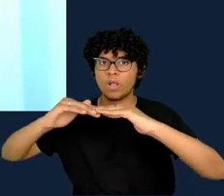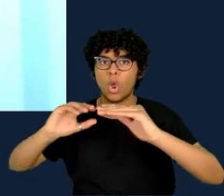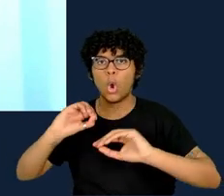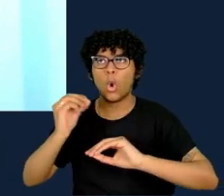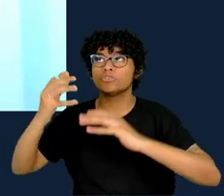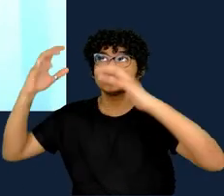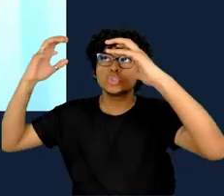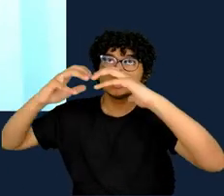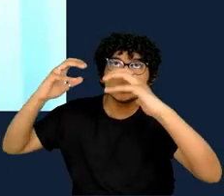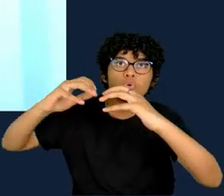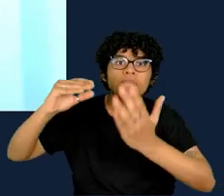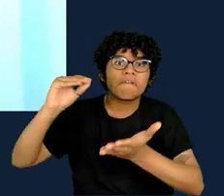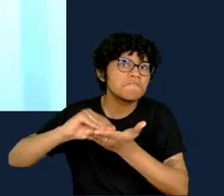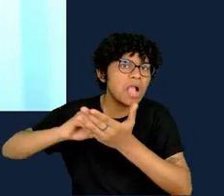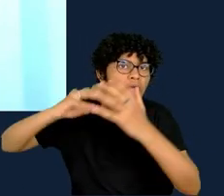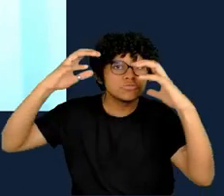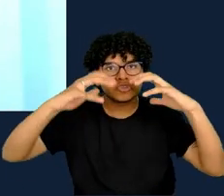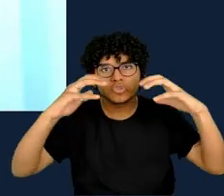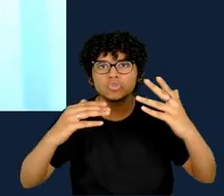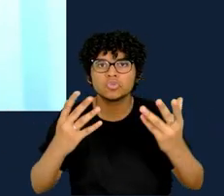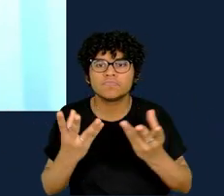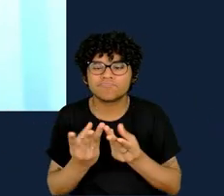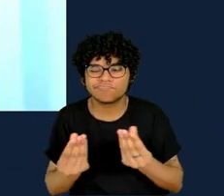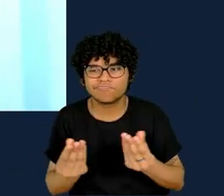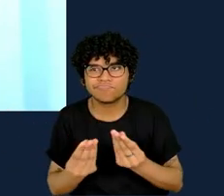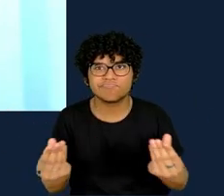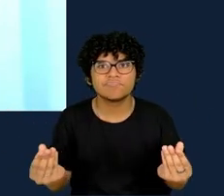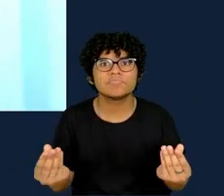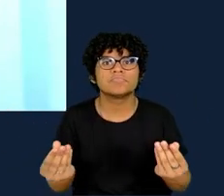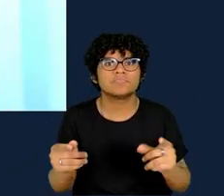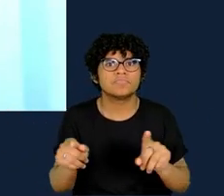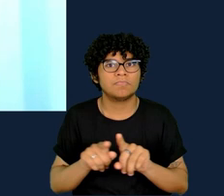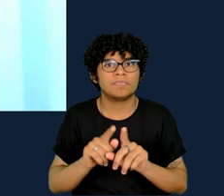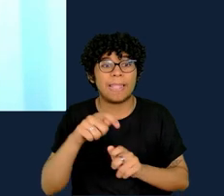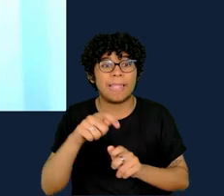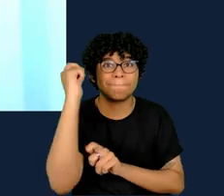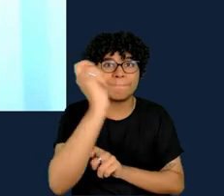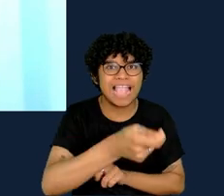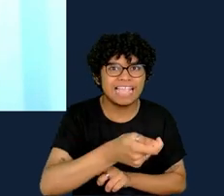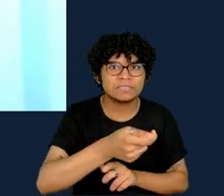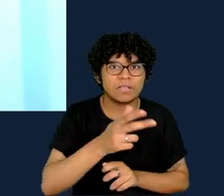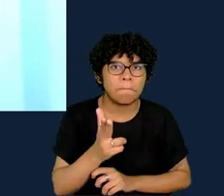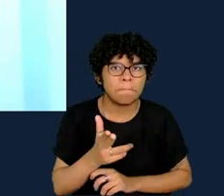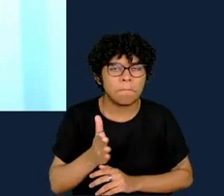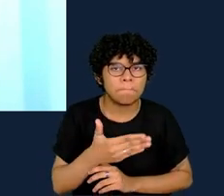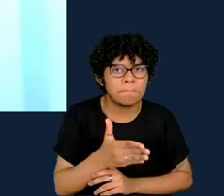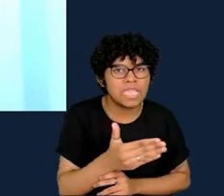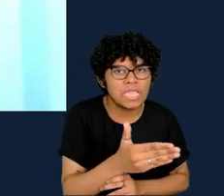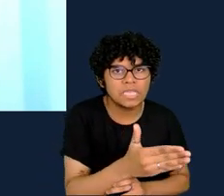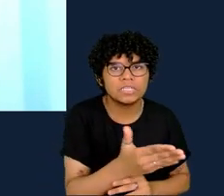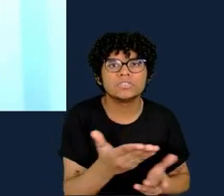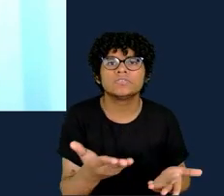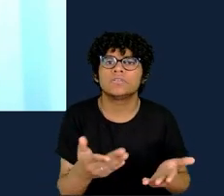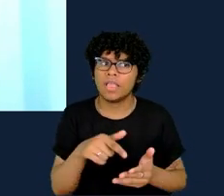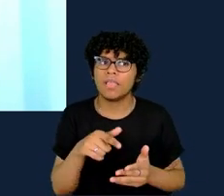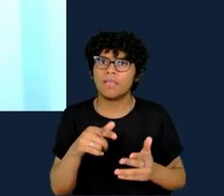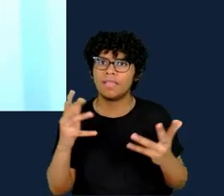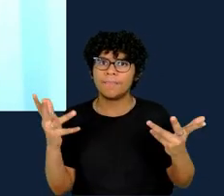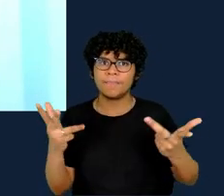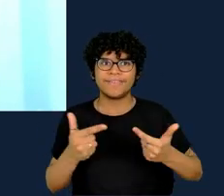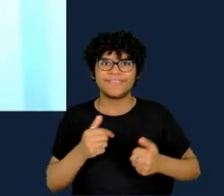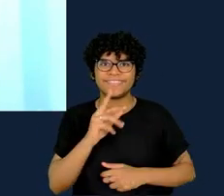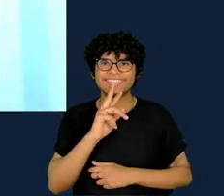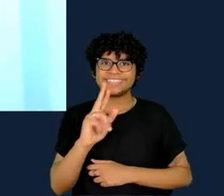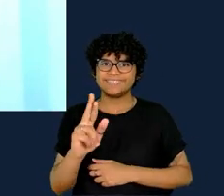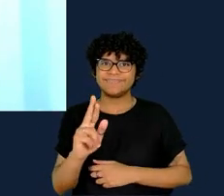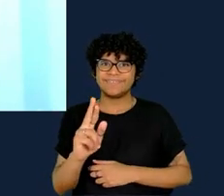influía na caça, se influía na pesca e assim por diante. E foi incrível o resultado, porque saiu um calendário, até recomendo aí